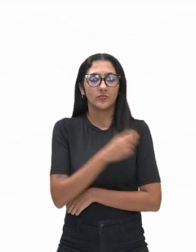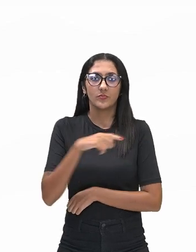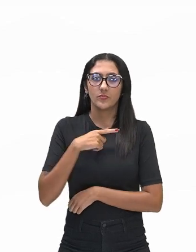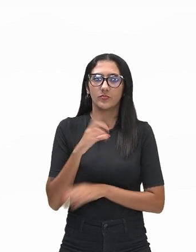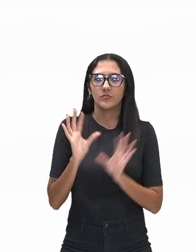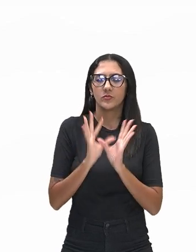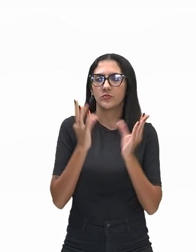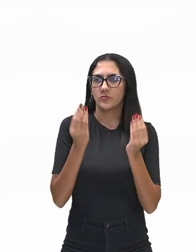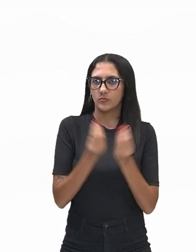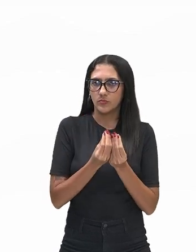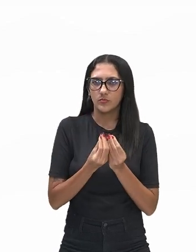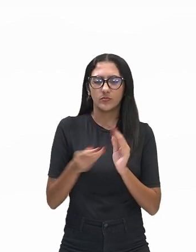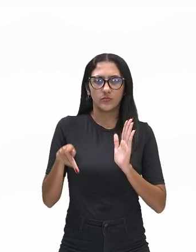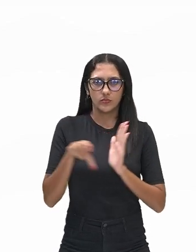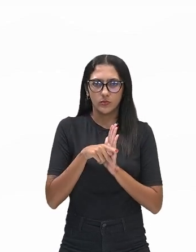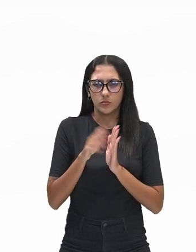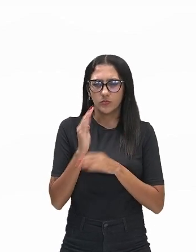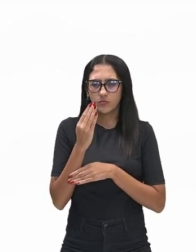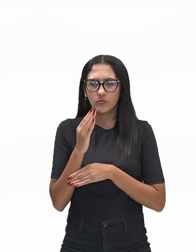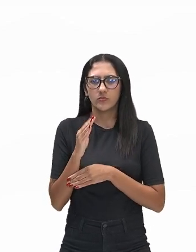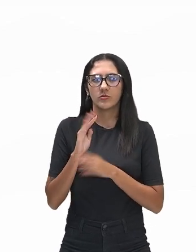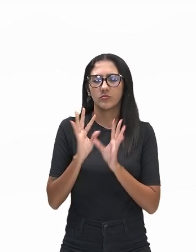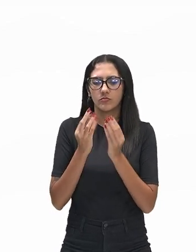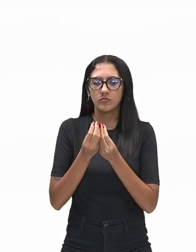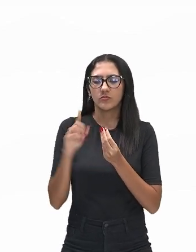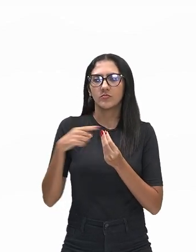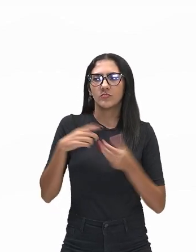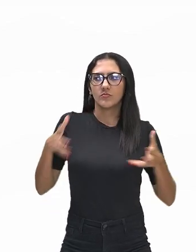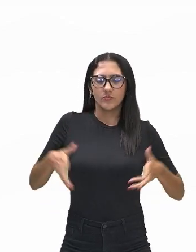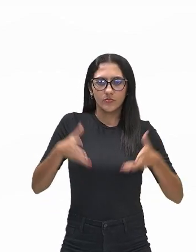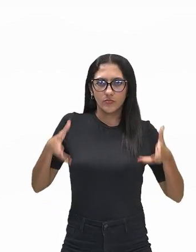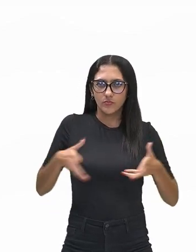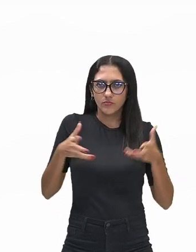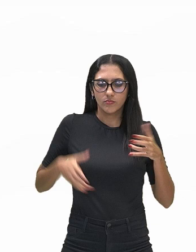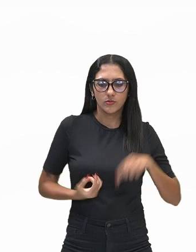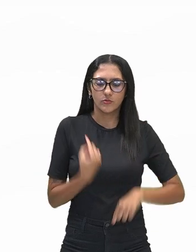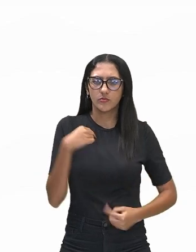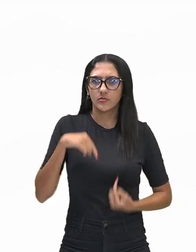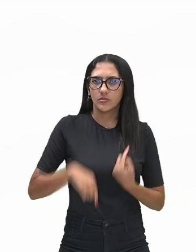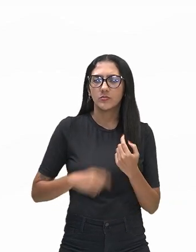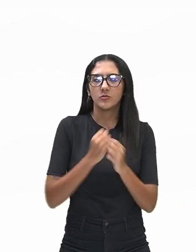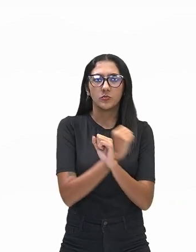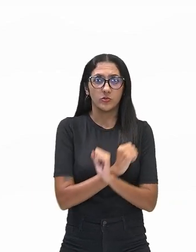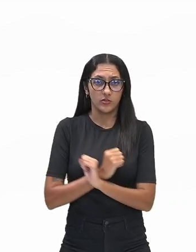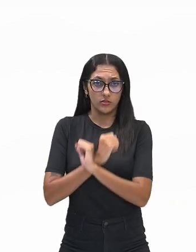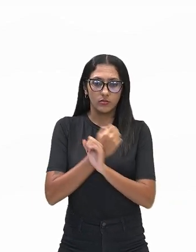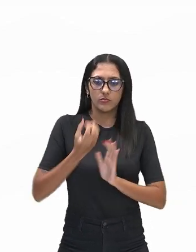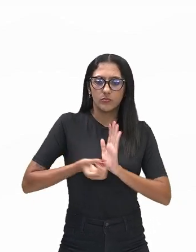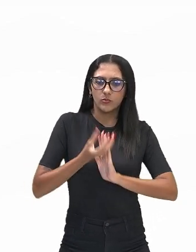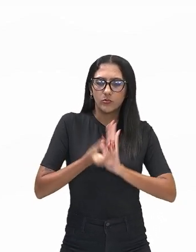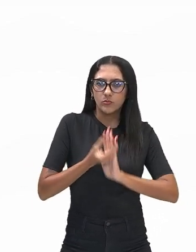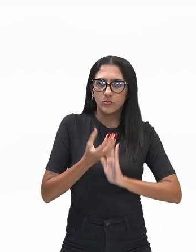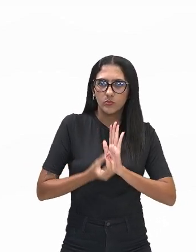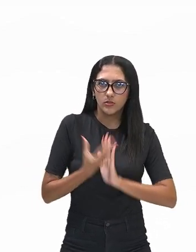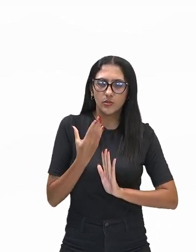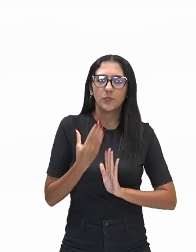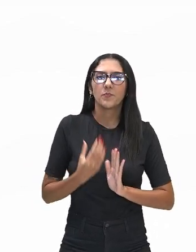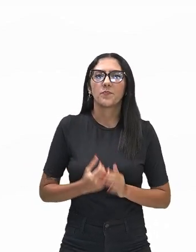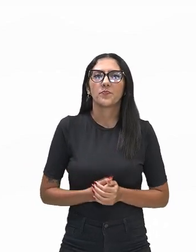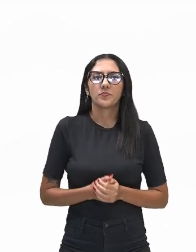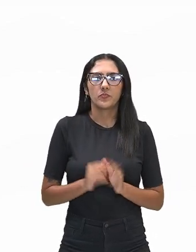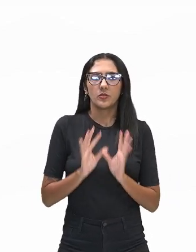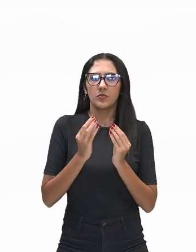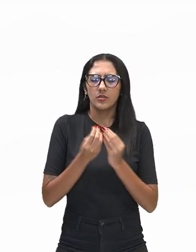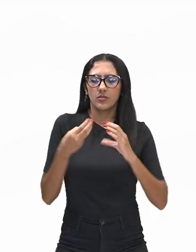substância biológica que estimula o sistema imunológico a produzir anticorpos, são células